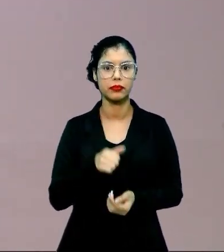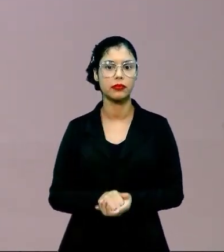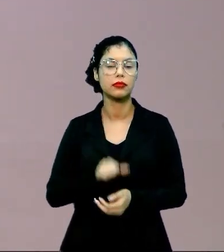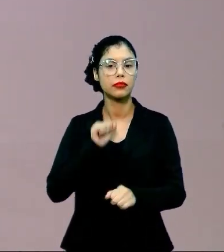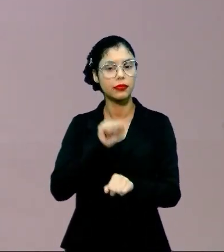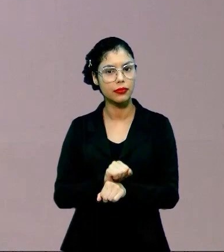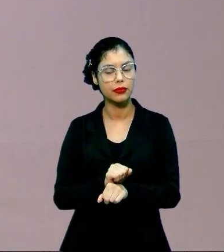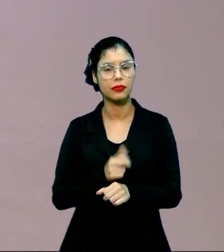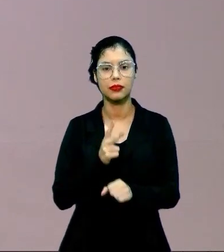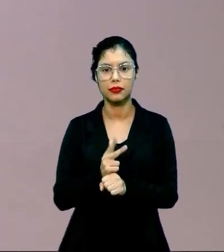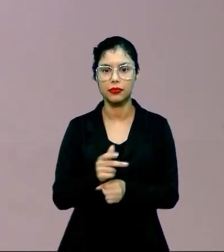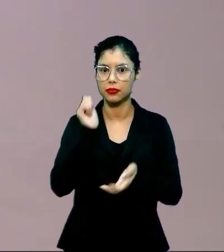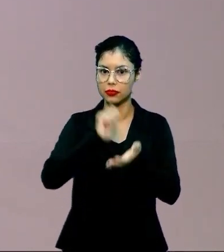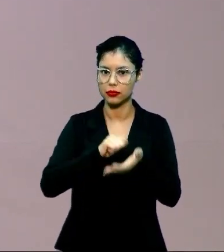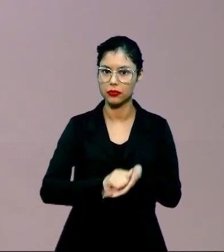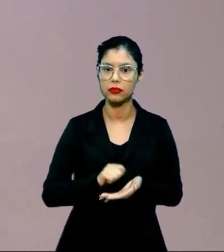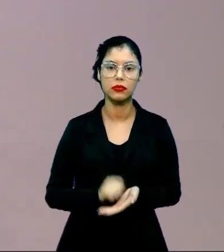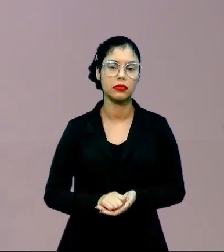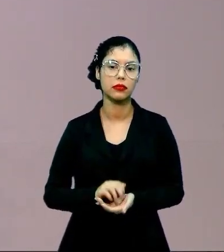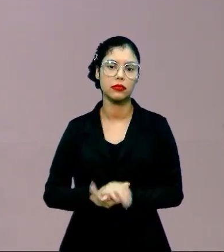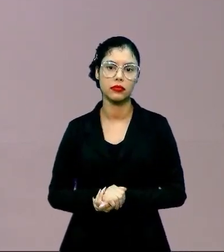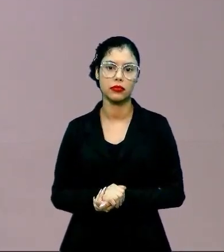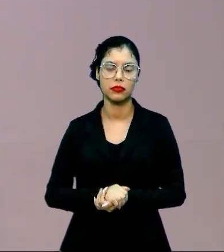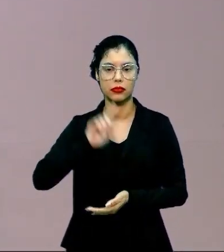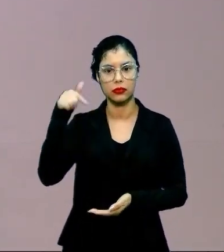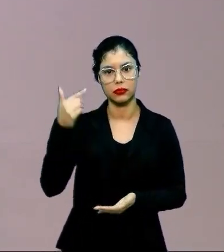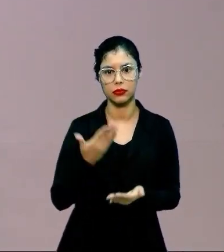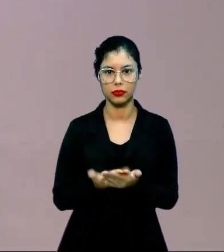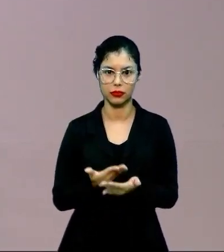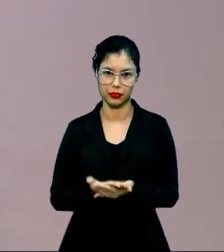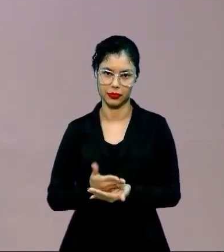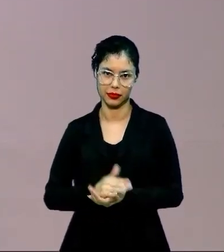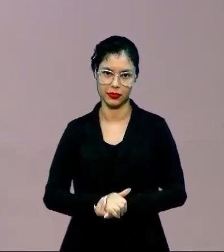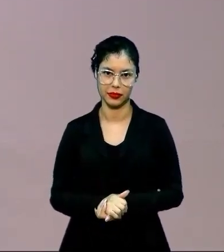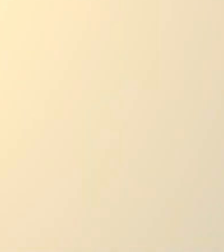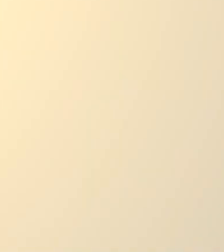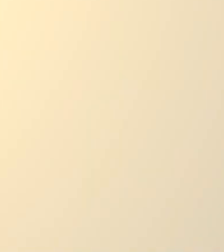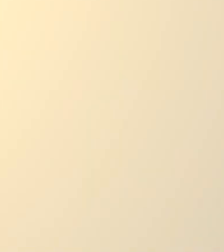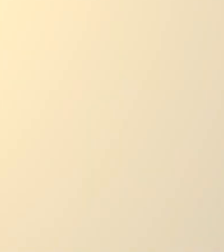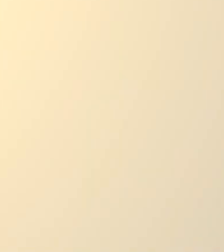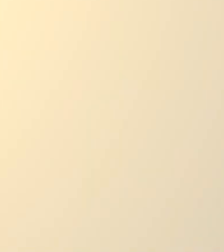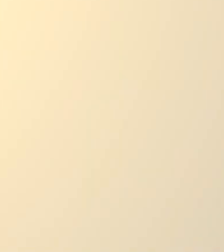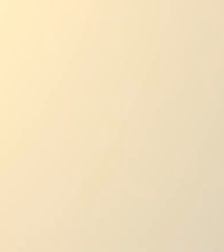tá? Pause o vídeo, faça as suas anotações e até a próxima.